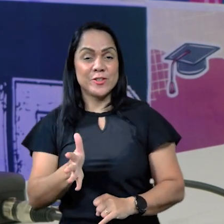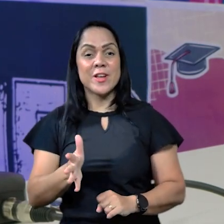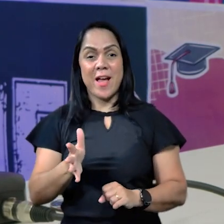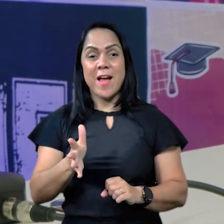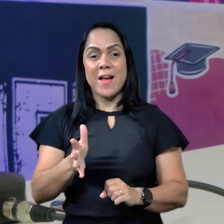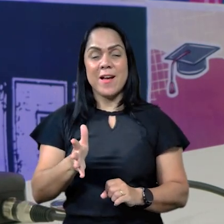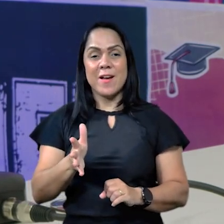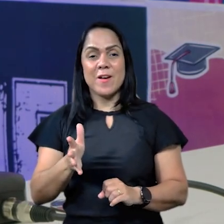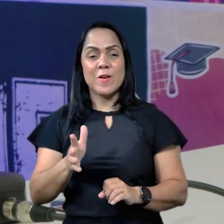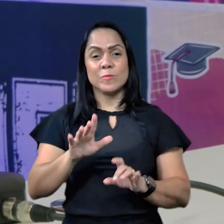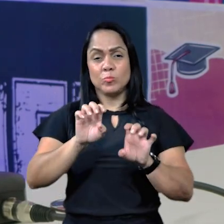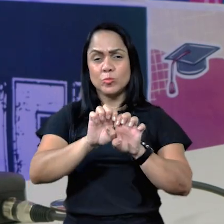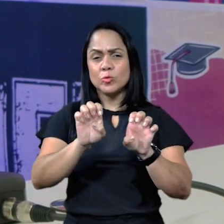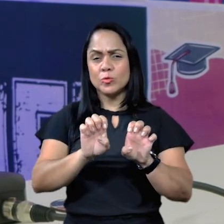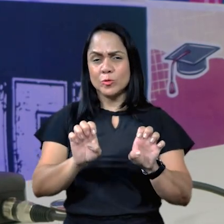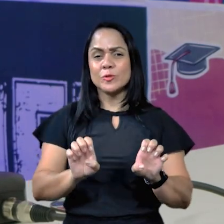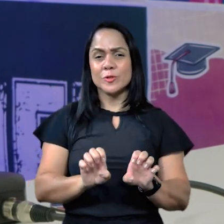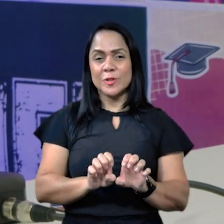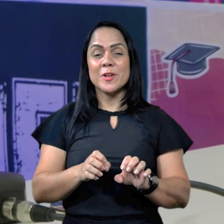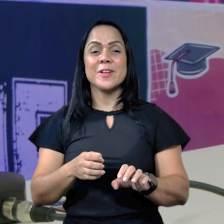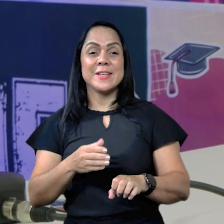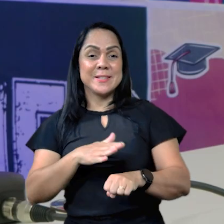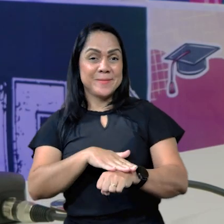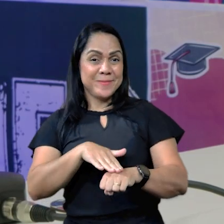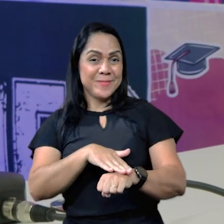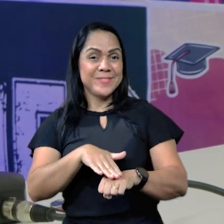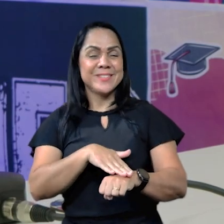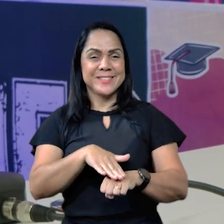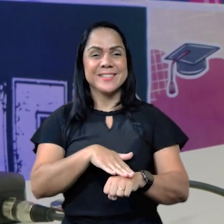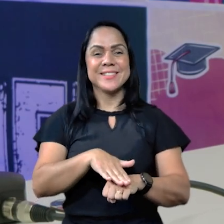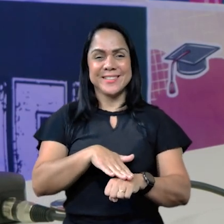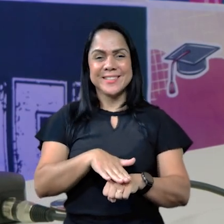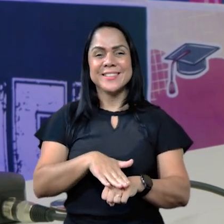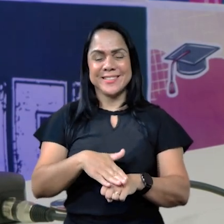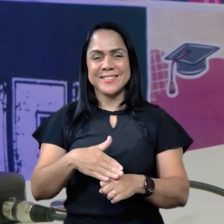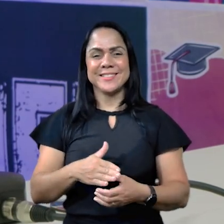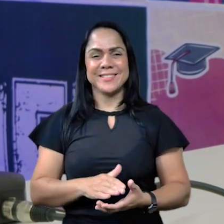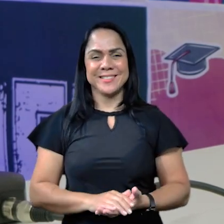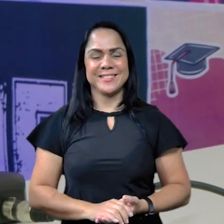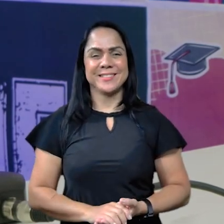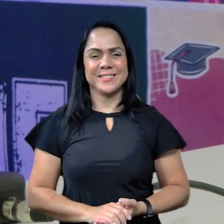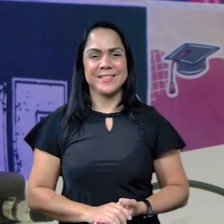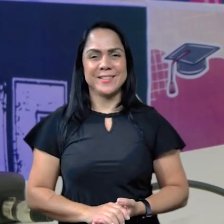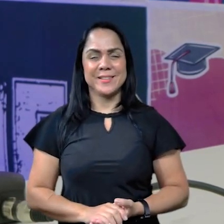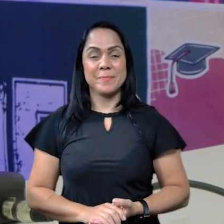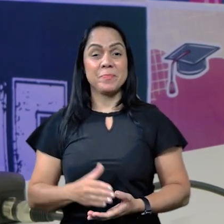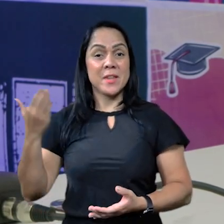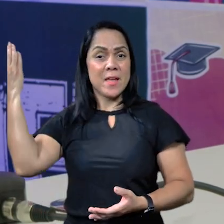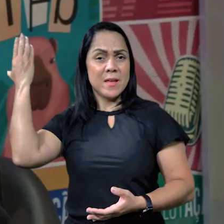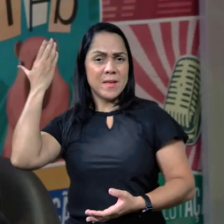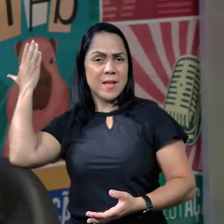estamos, né, nesse bate-papo, vai ficar dessa forma que ele falou. Siga ele. E